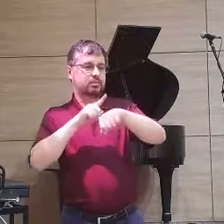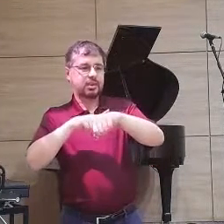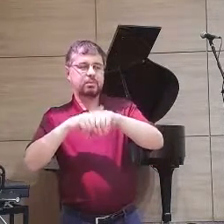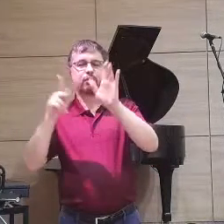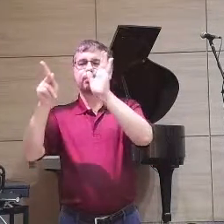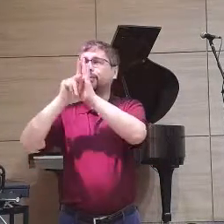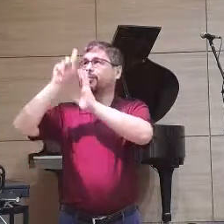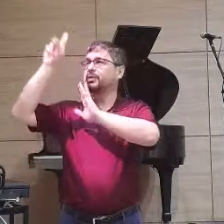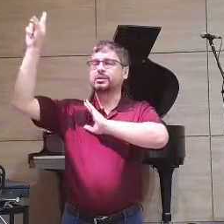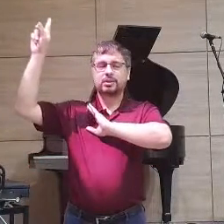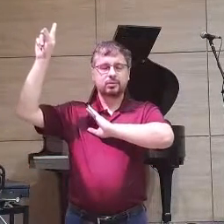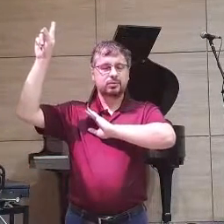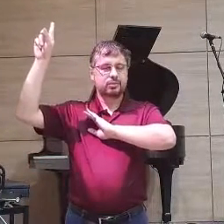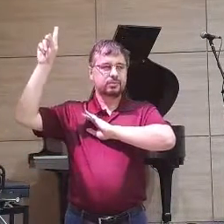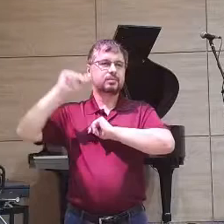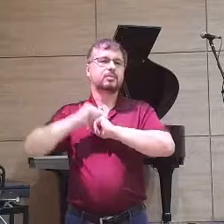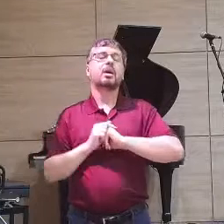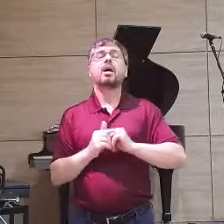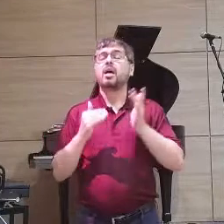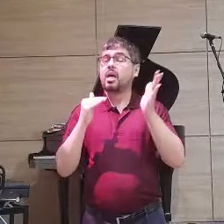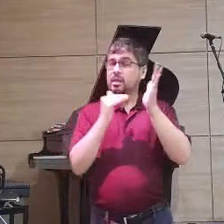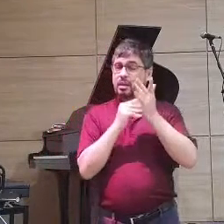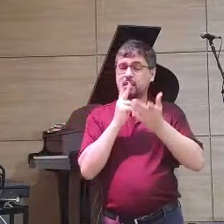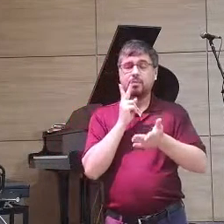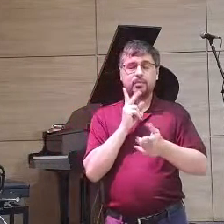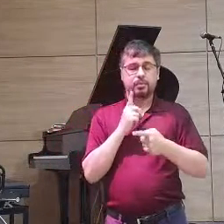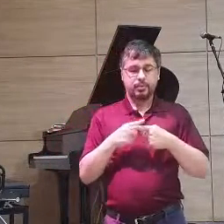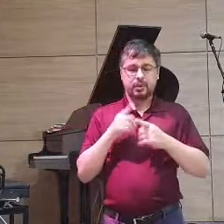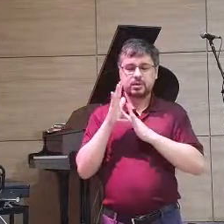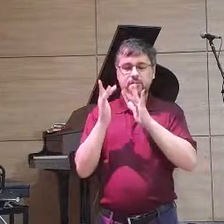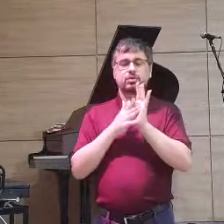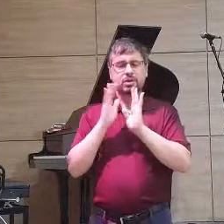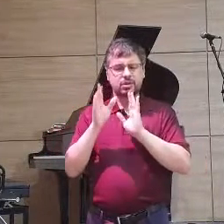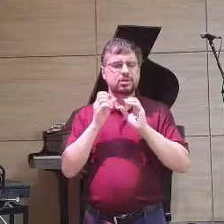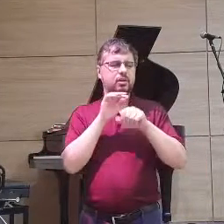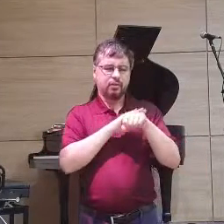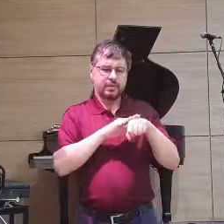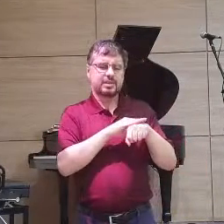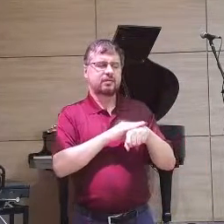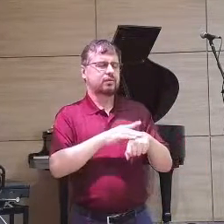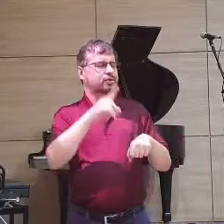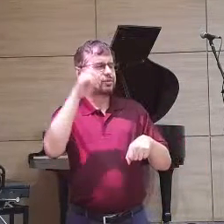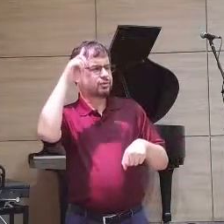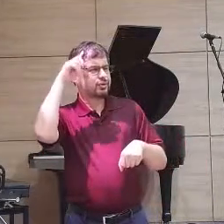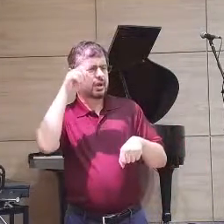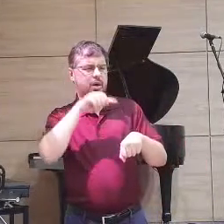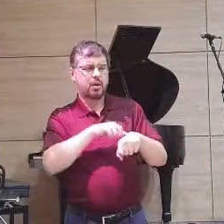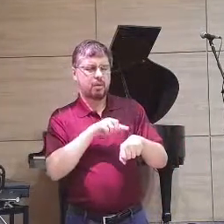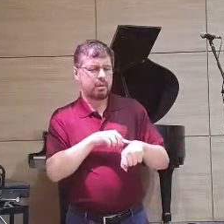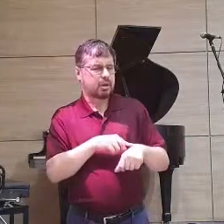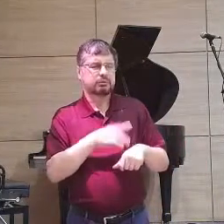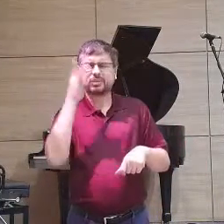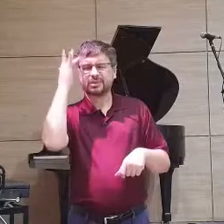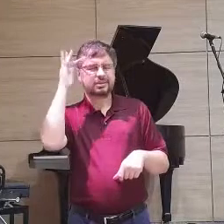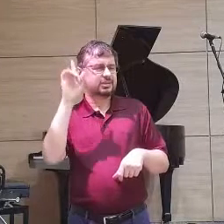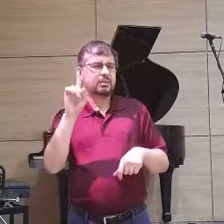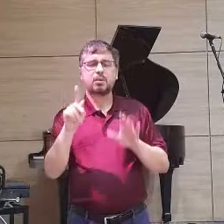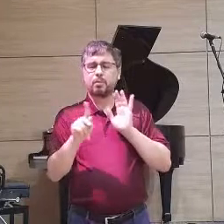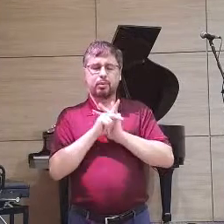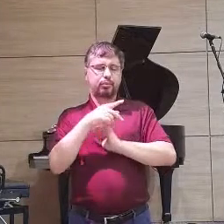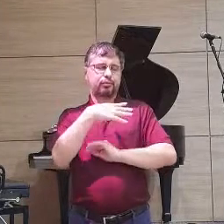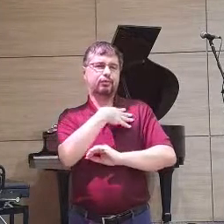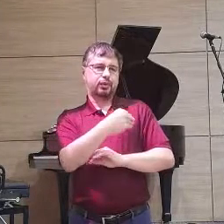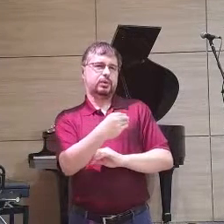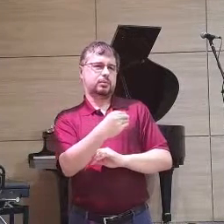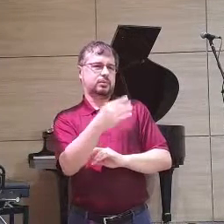poder até porque Jesus já havia dito para eles no Mateus Capítulo 24 Versículo 36 e o dia e a hora ninguém sabe nem o filho